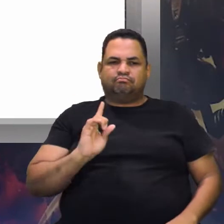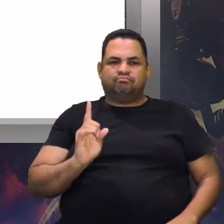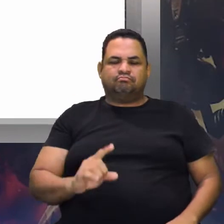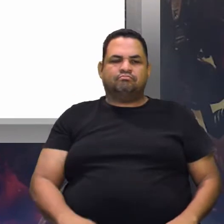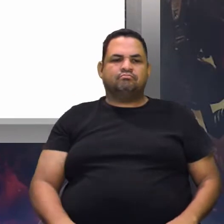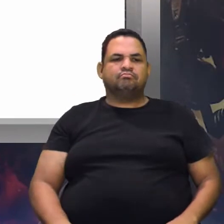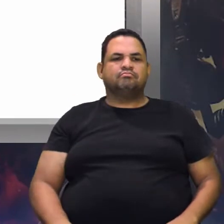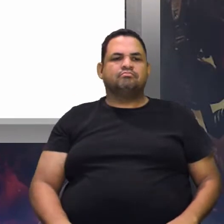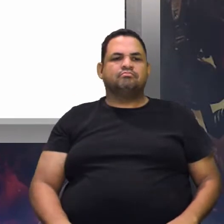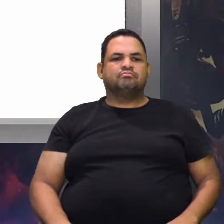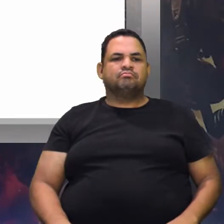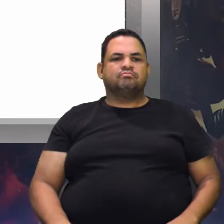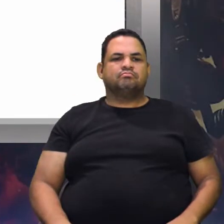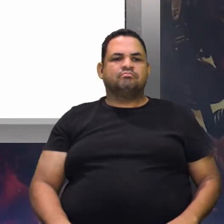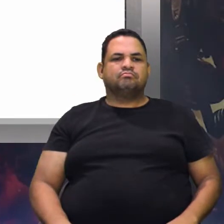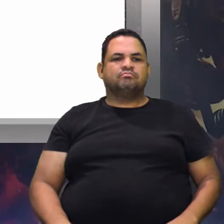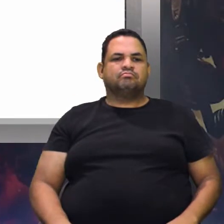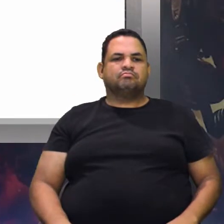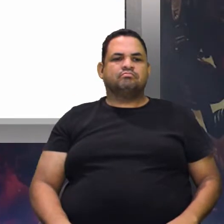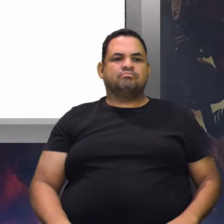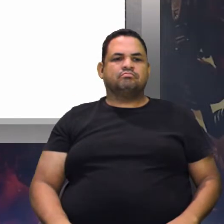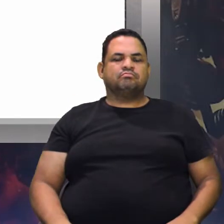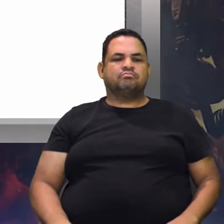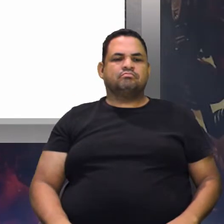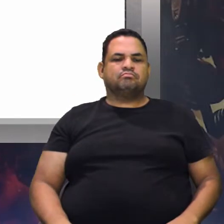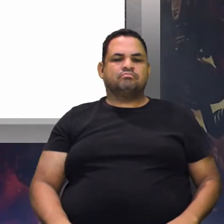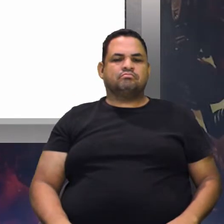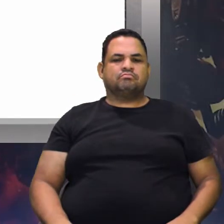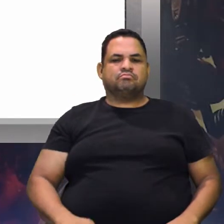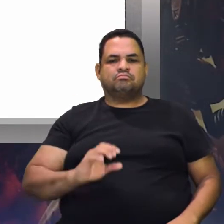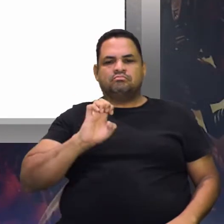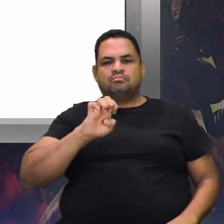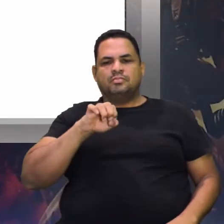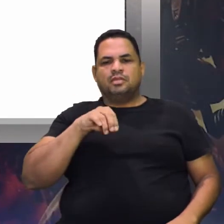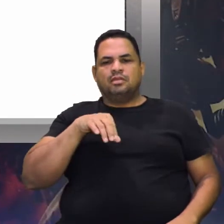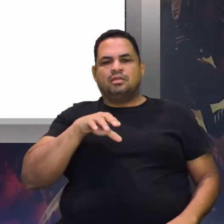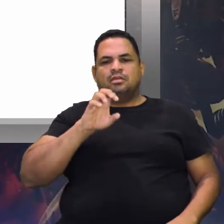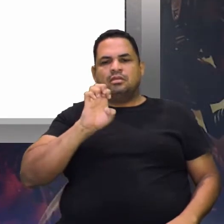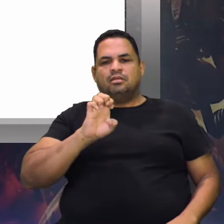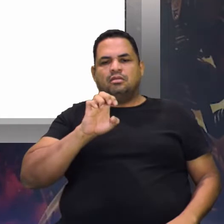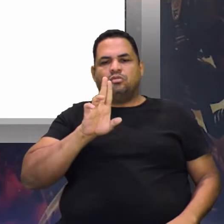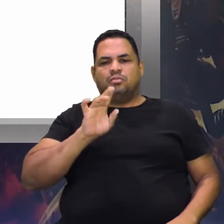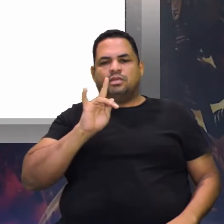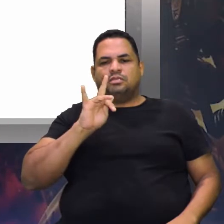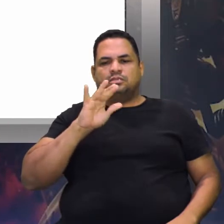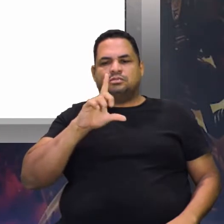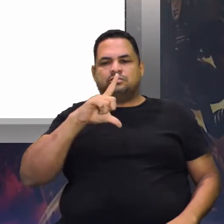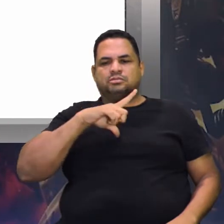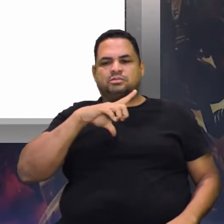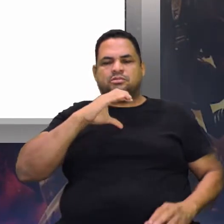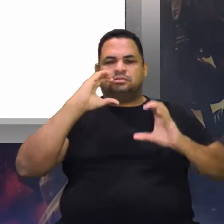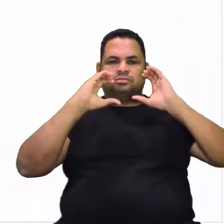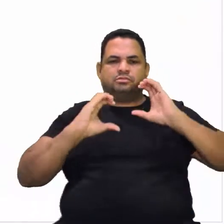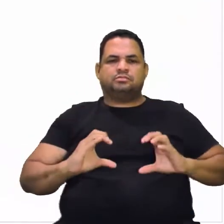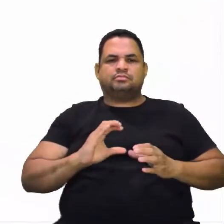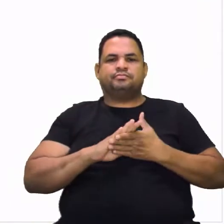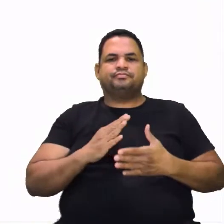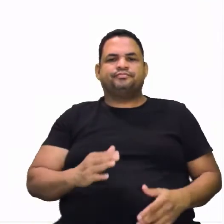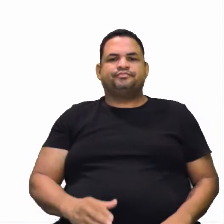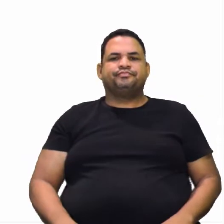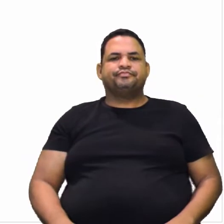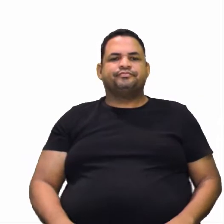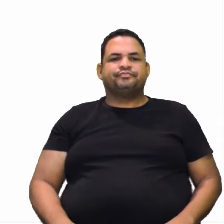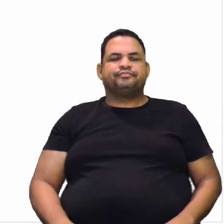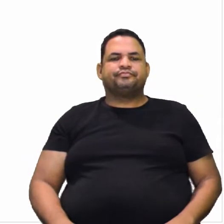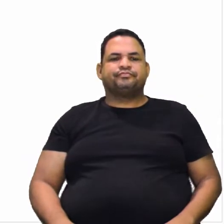Não. Então, só os eupátridas exerciam a cidadania. Na tela,